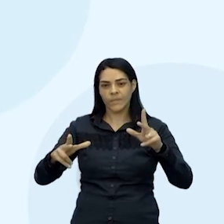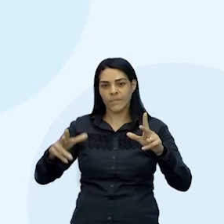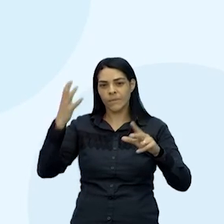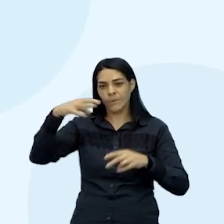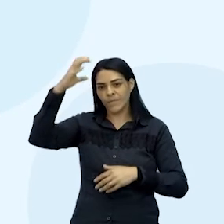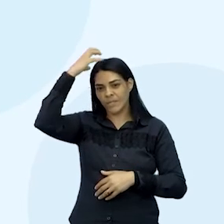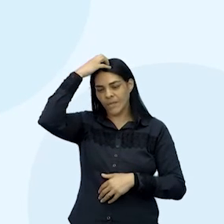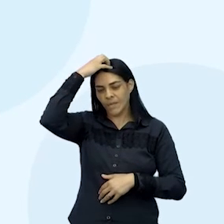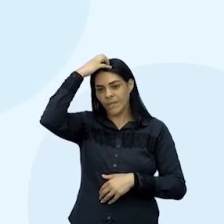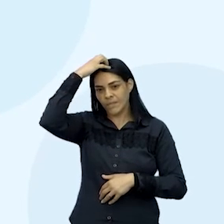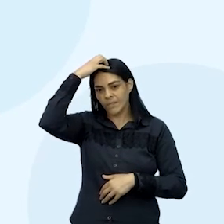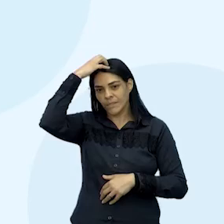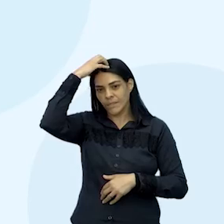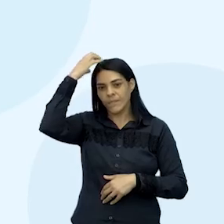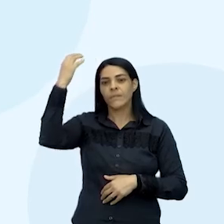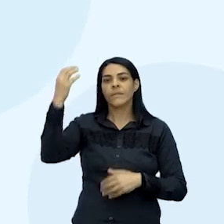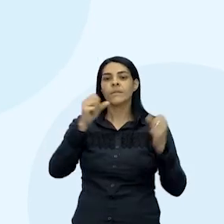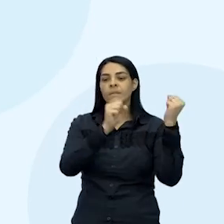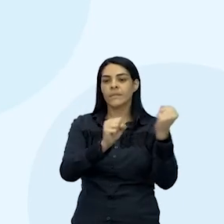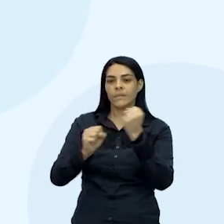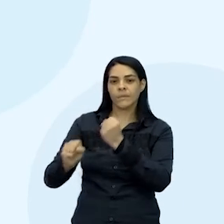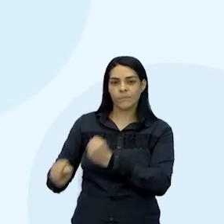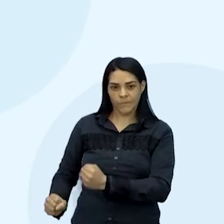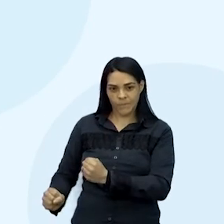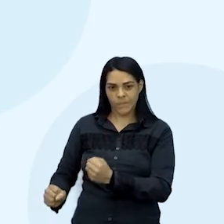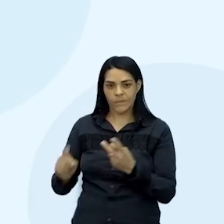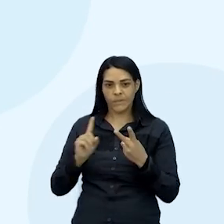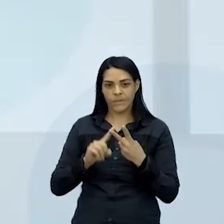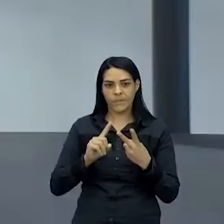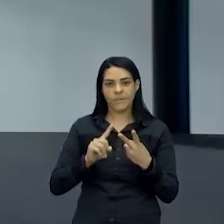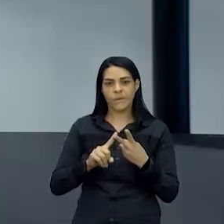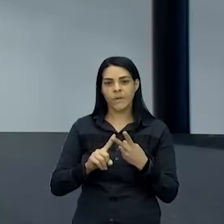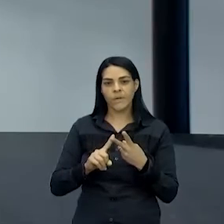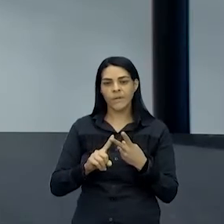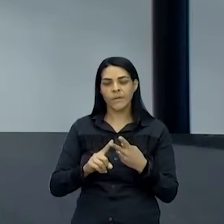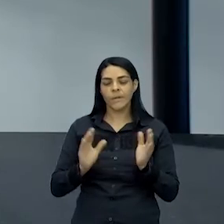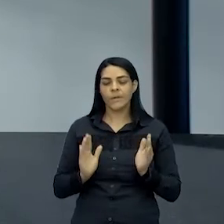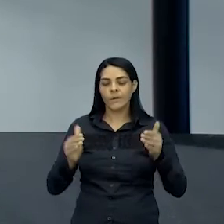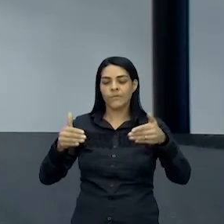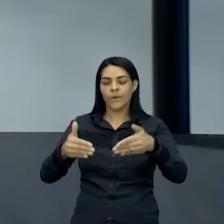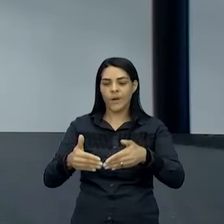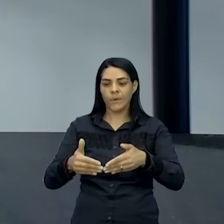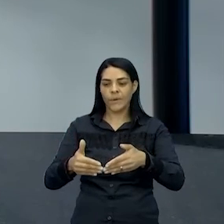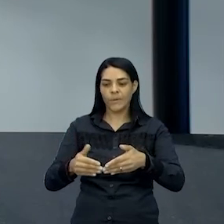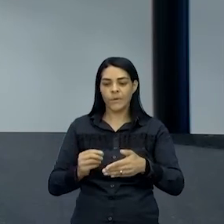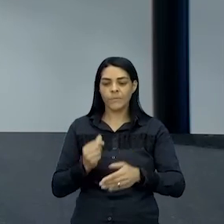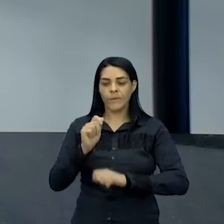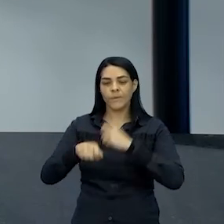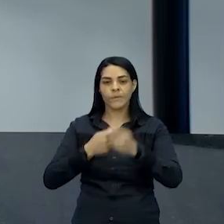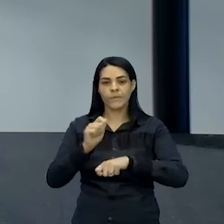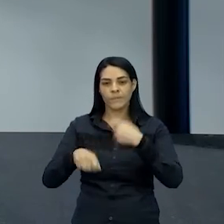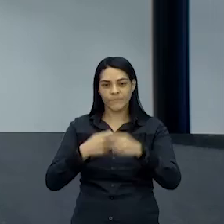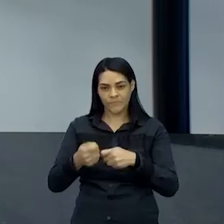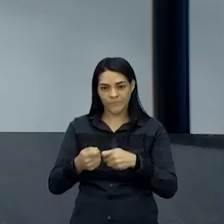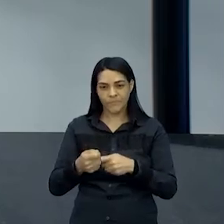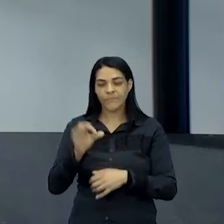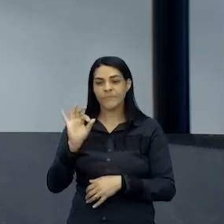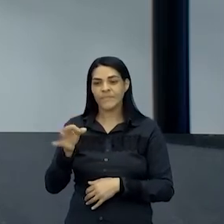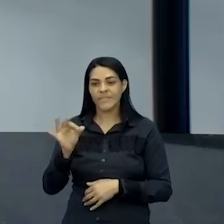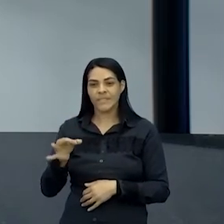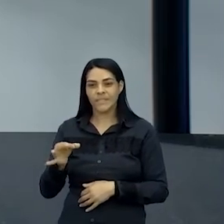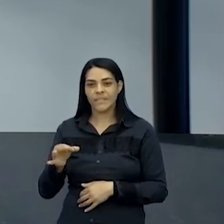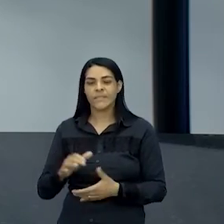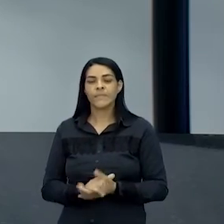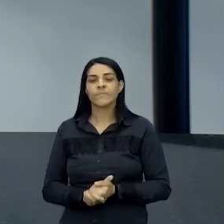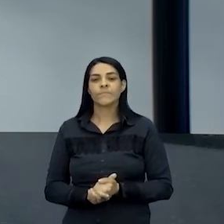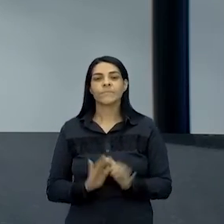é o papel de um fórum econômico, que também nós trabalhamos na aula de hoje. Beleza? Então,